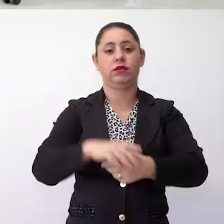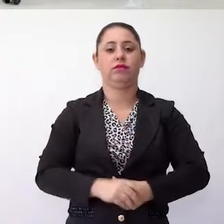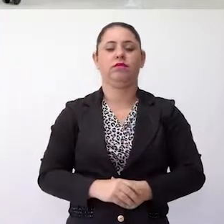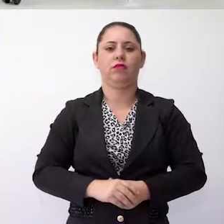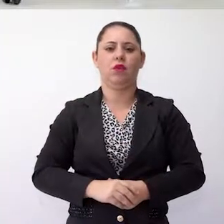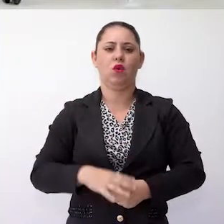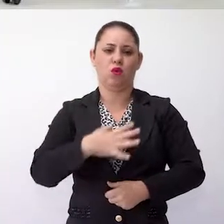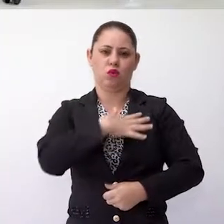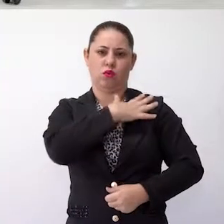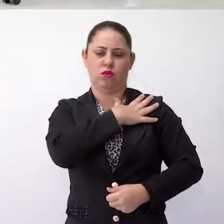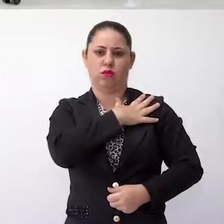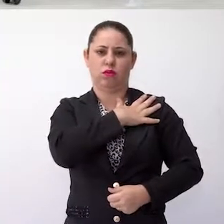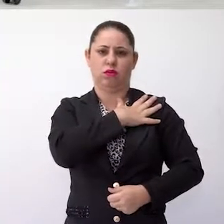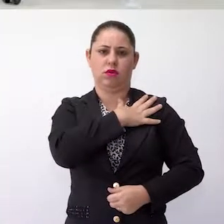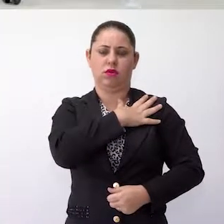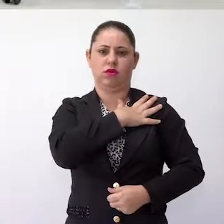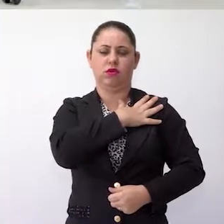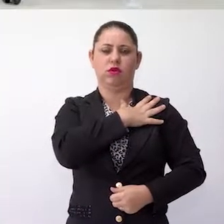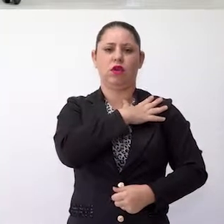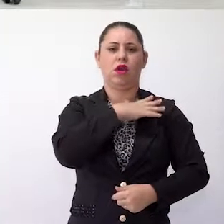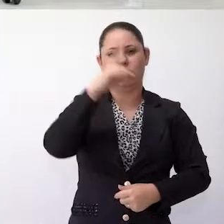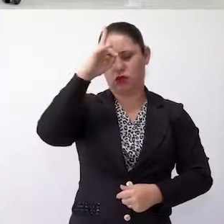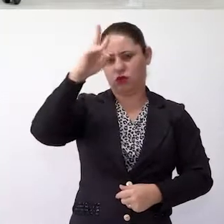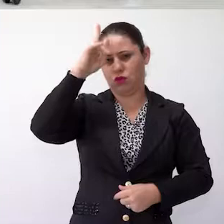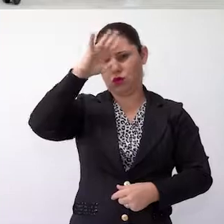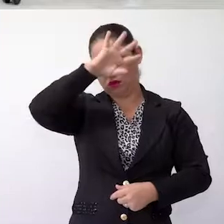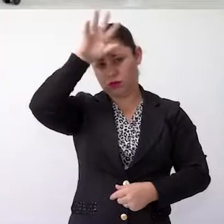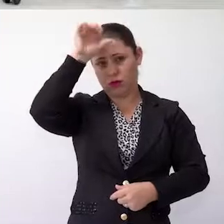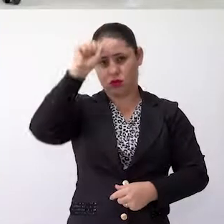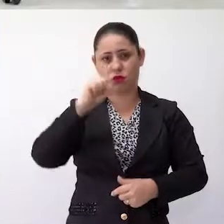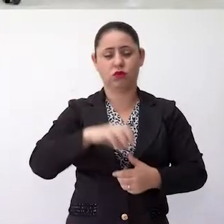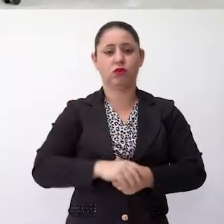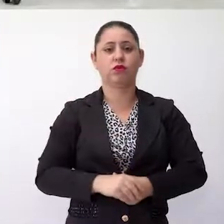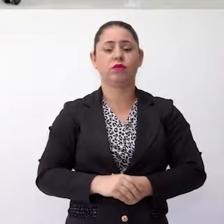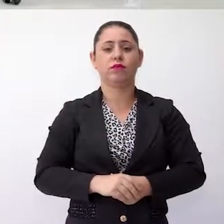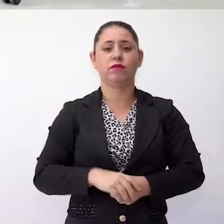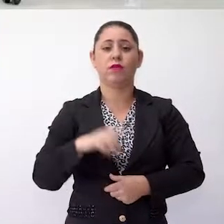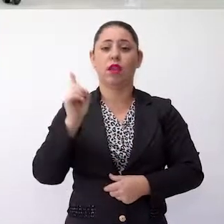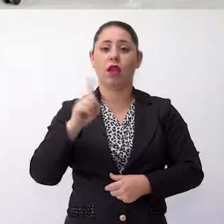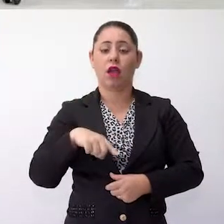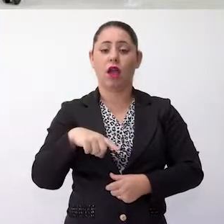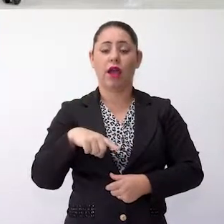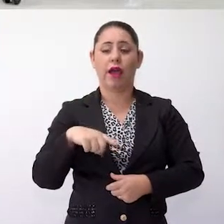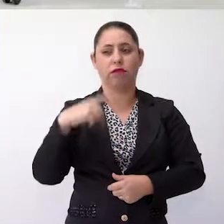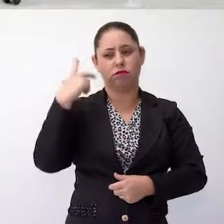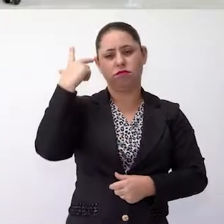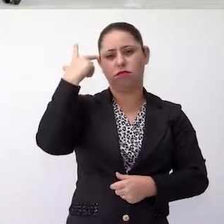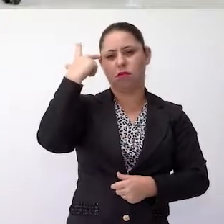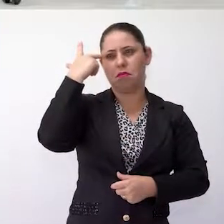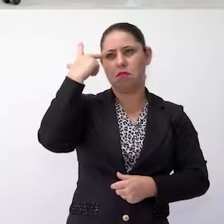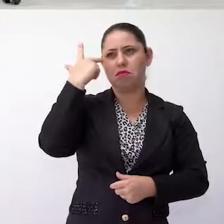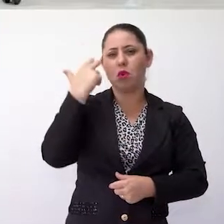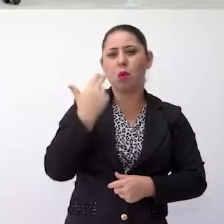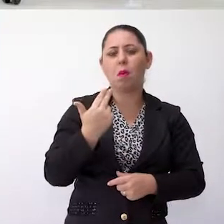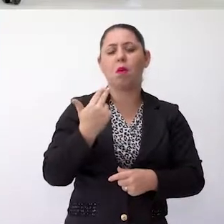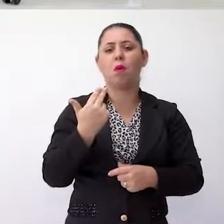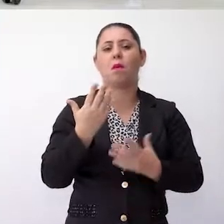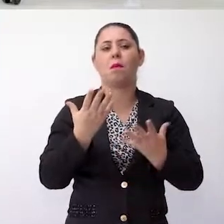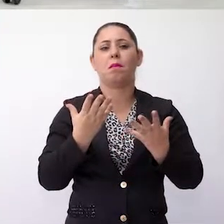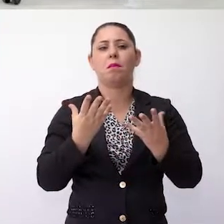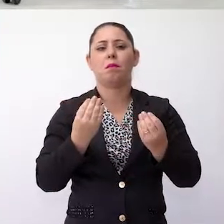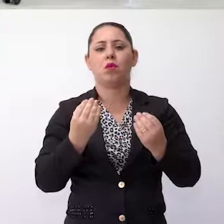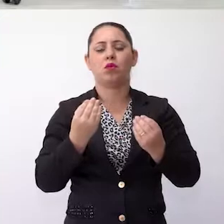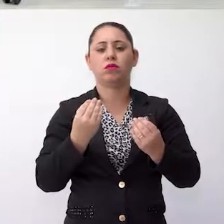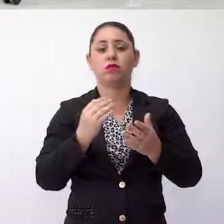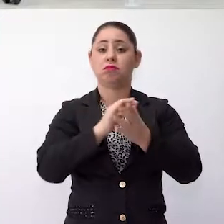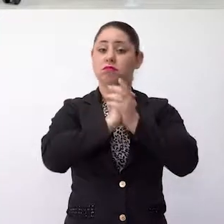DOF, o DOF tem uma história no Mato Grosso do Sul, assim, bem tradicional, elogiado, inclusive,